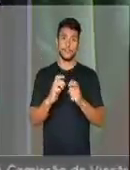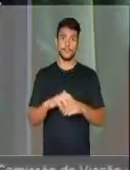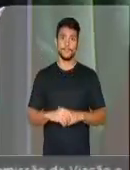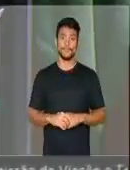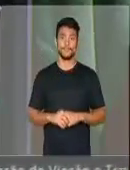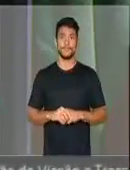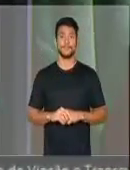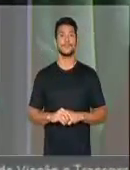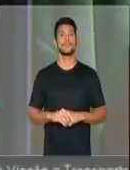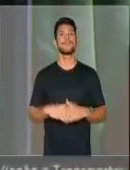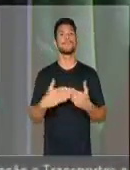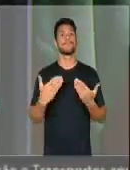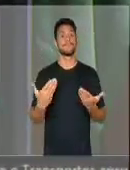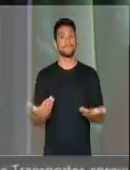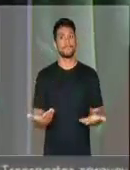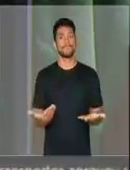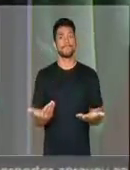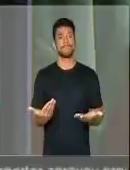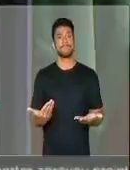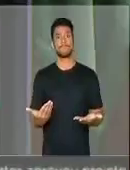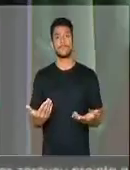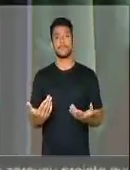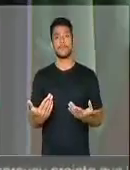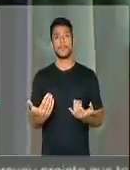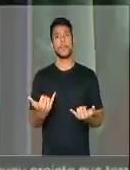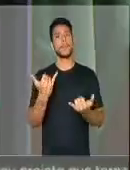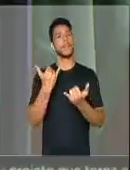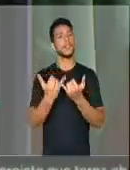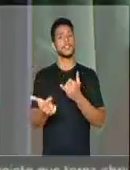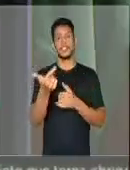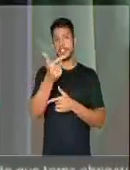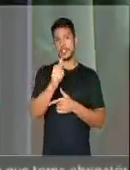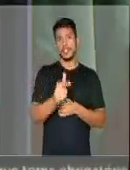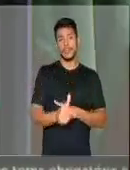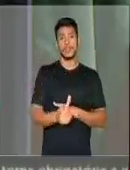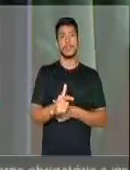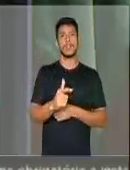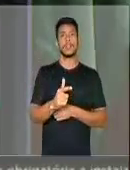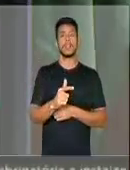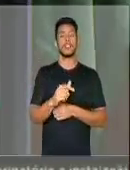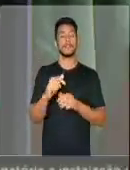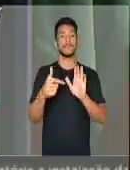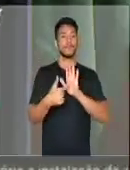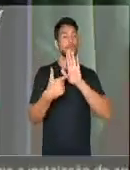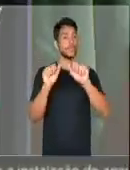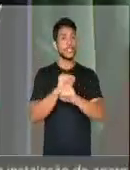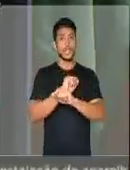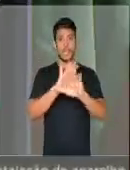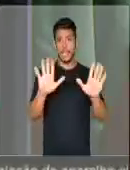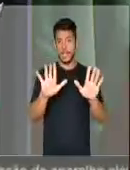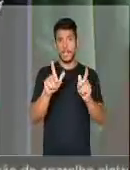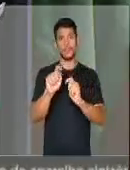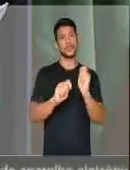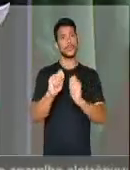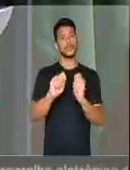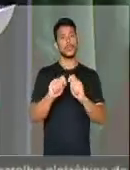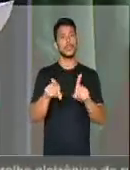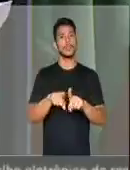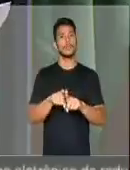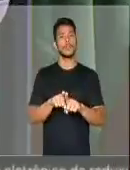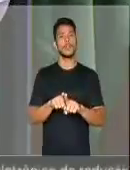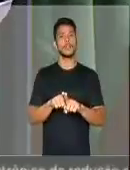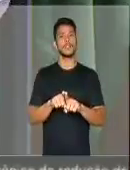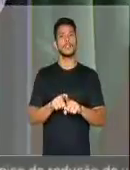ao chamamento, ou seja, o que viola os princípios da publicidade, transparência e controle, não permitindo